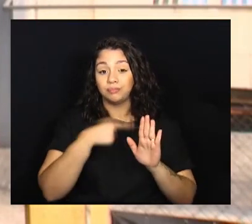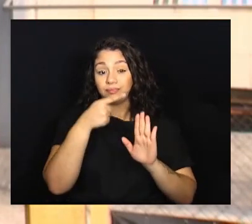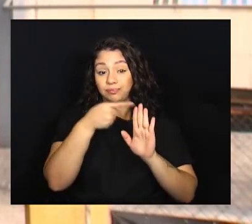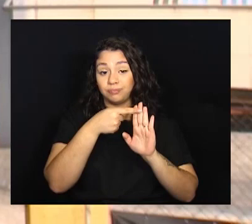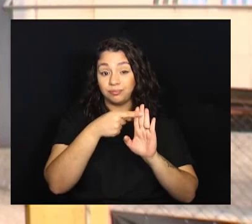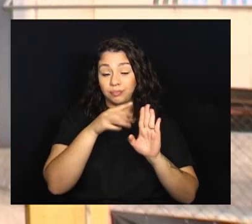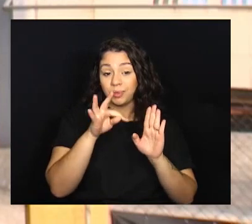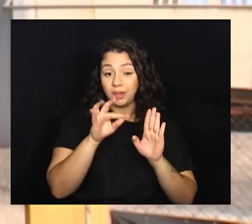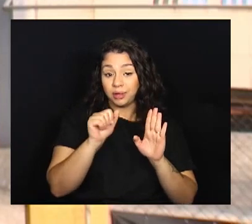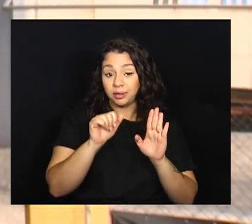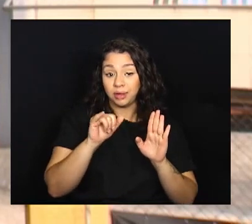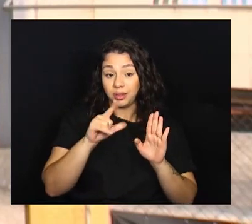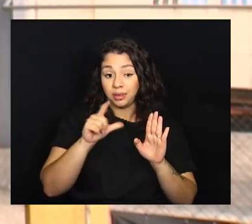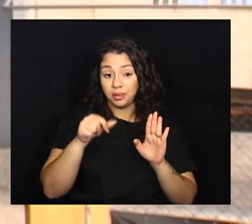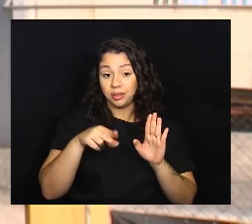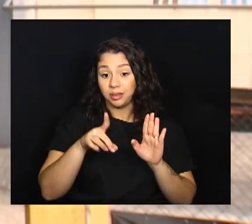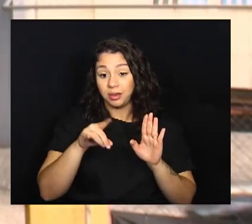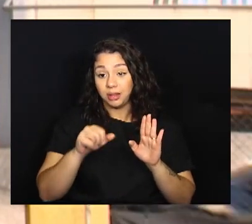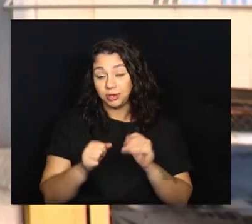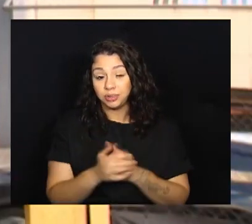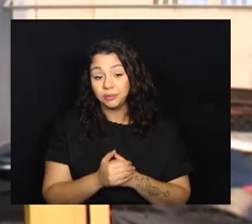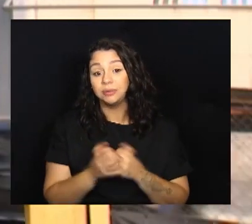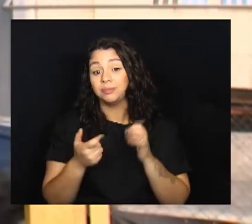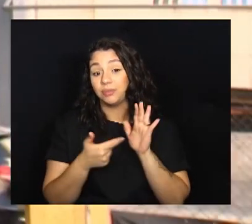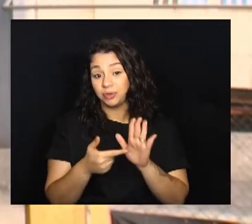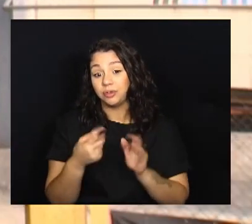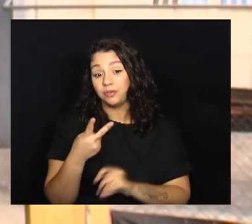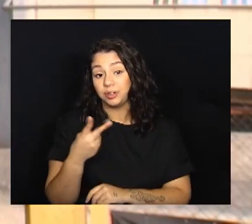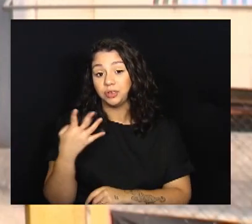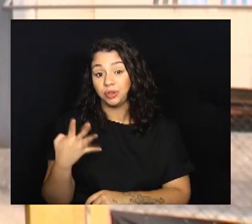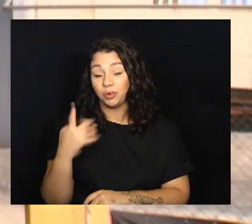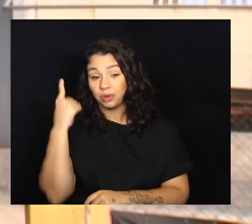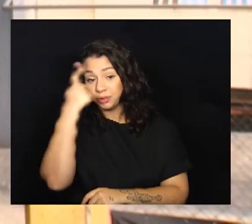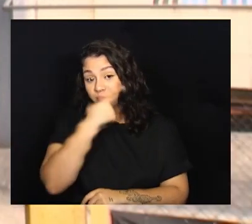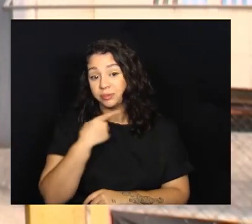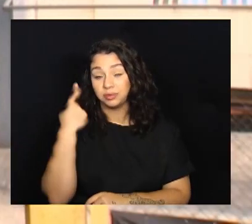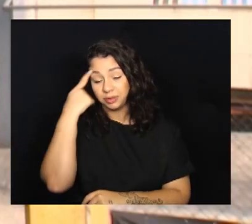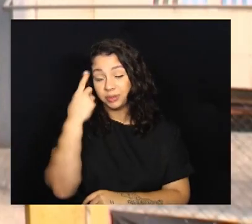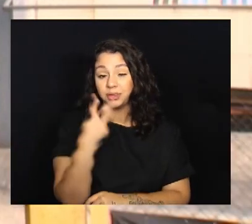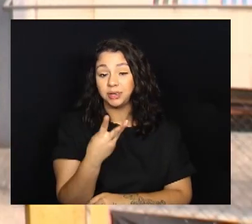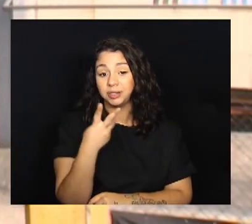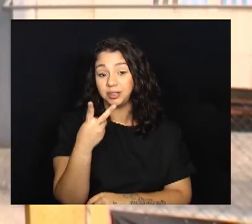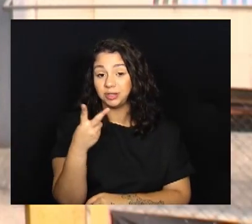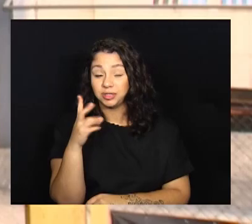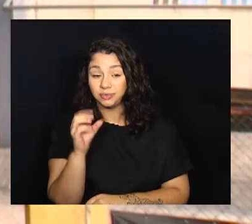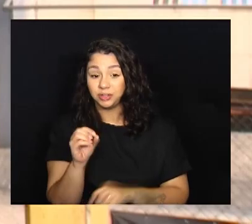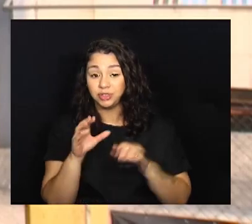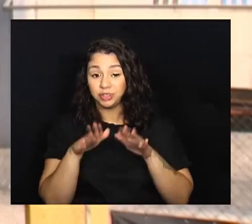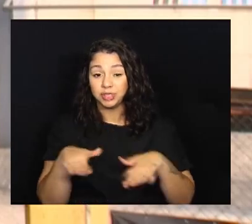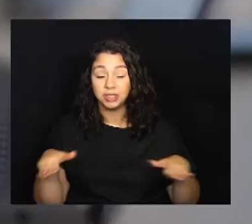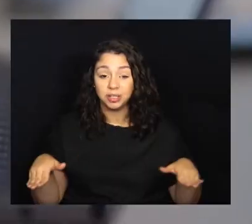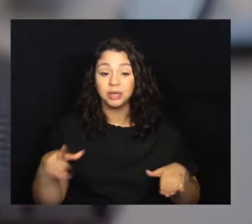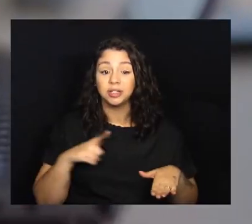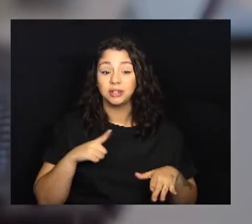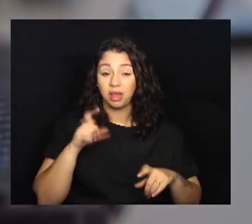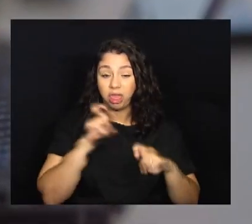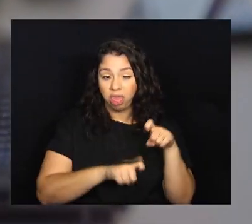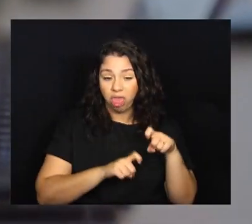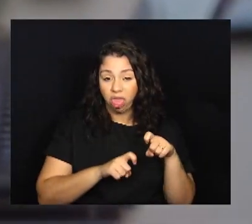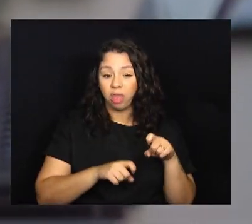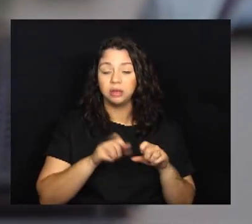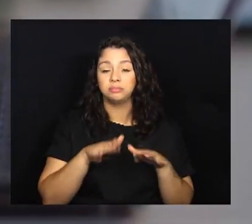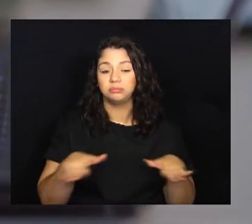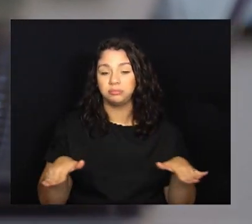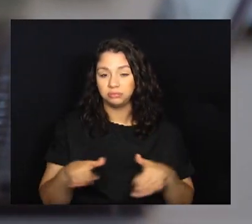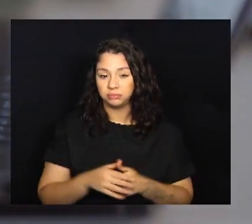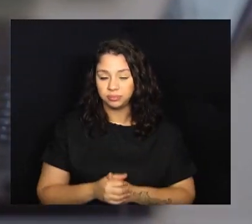Dados revelam que a cada 24 horas, 320 crianças são abusadas sexualmente. O Estatuto